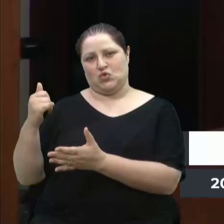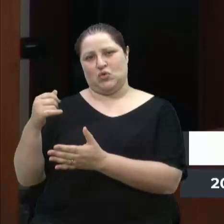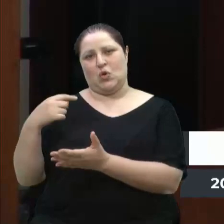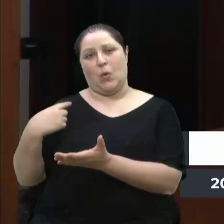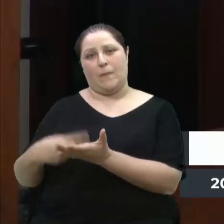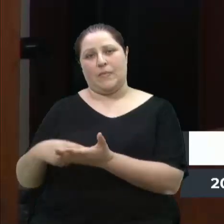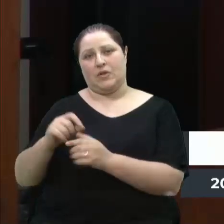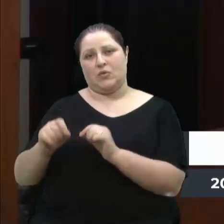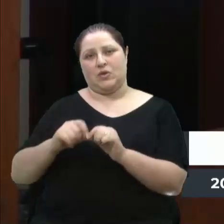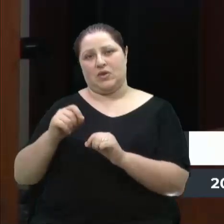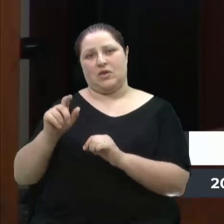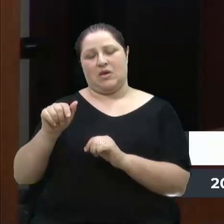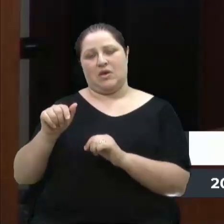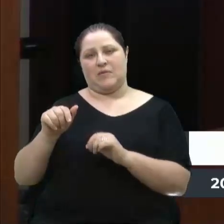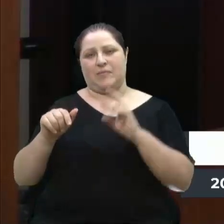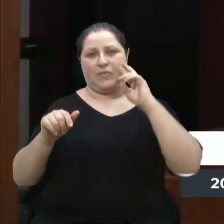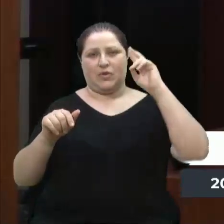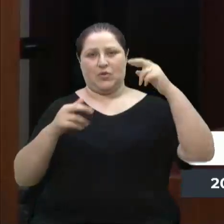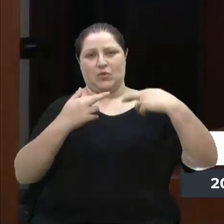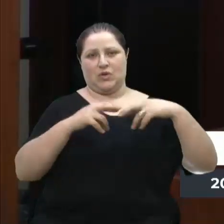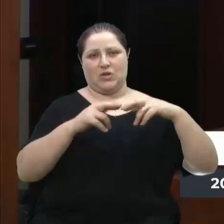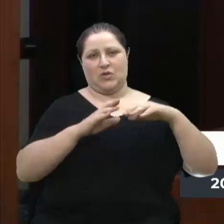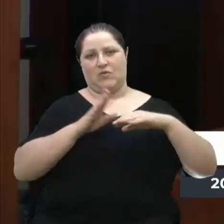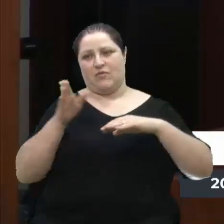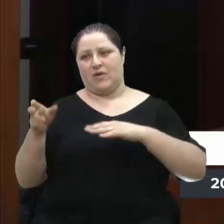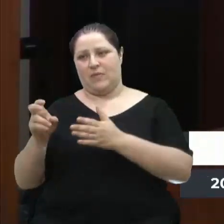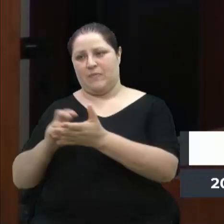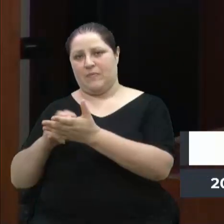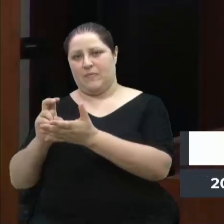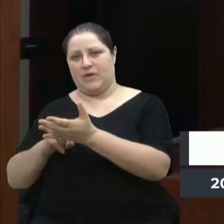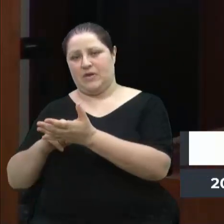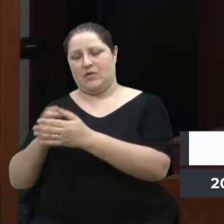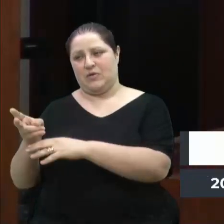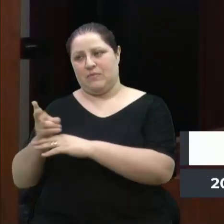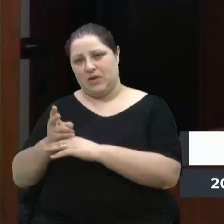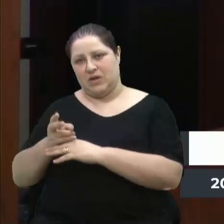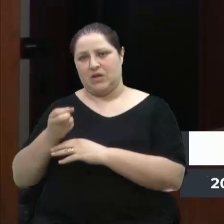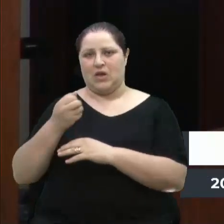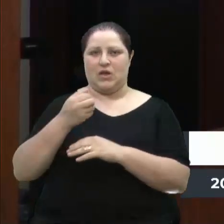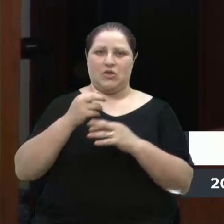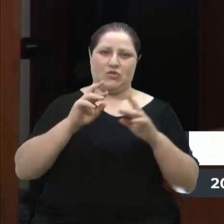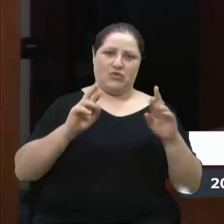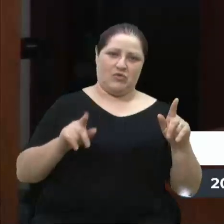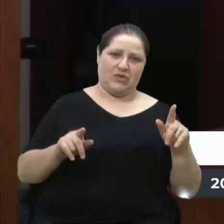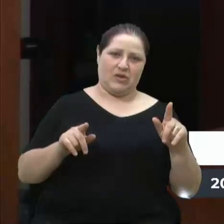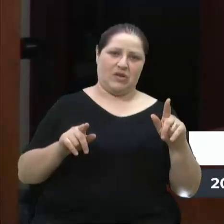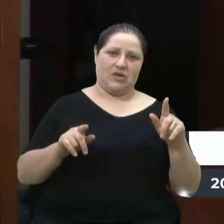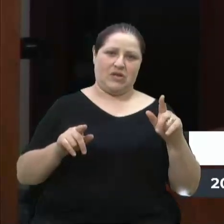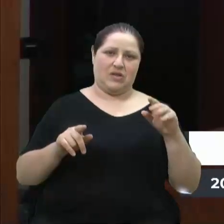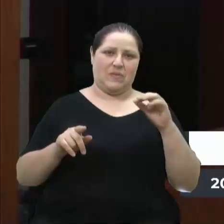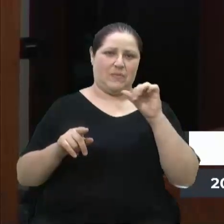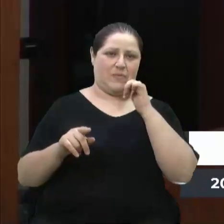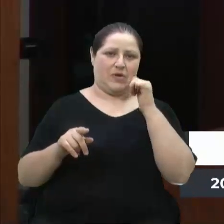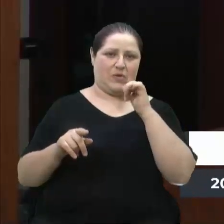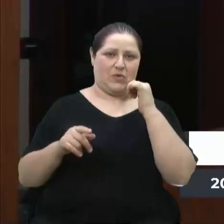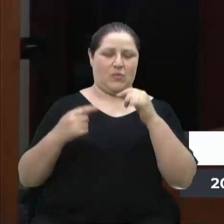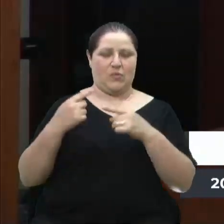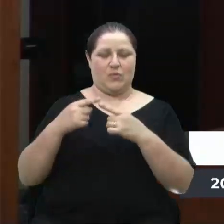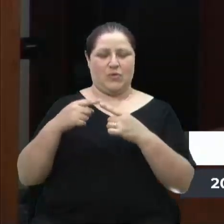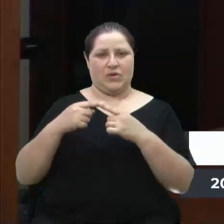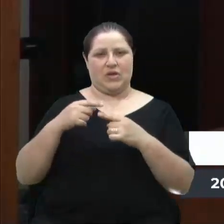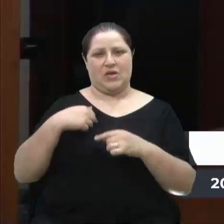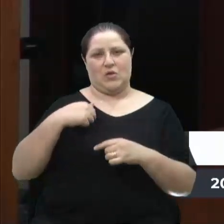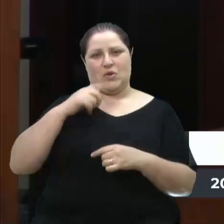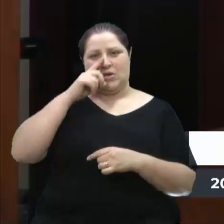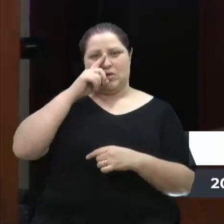coisa é o dono da Randon pedir dinheiro emprestado no banco, o outro é o Marcon. O juro para mim é muito maior, porque o risco de eu não pagar é